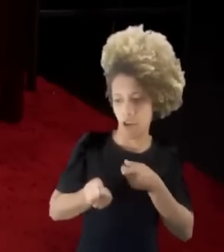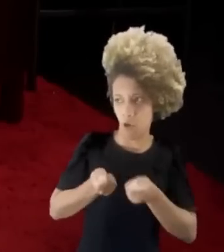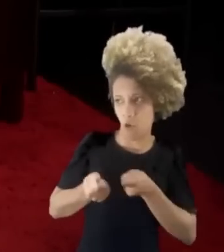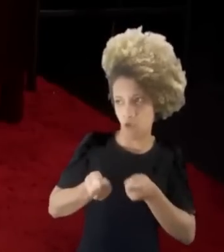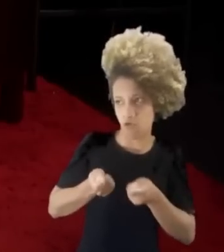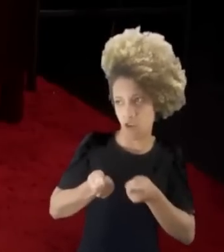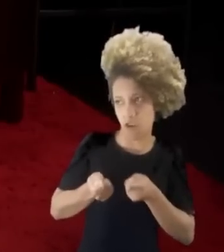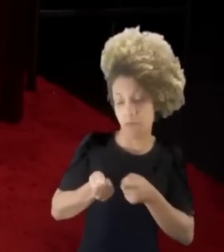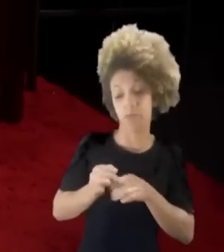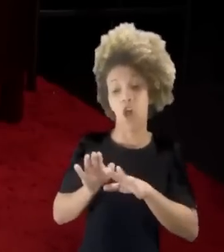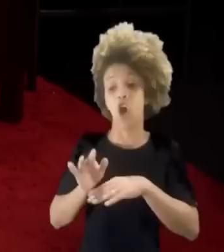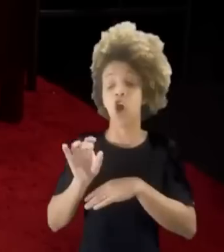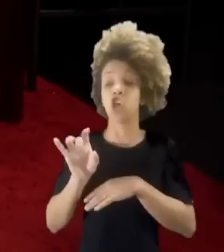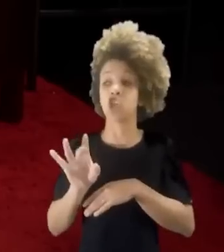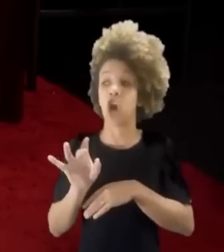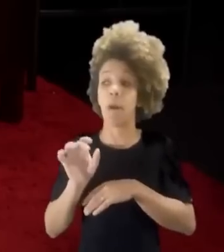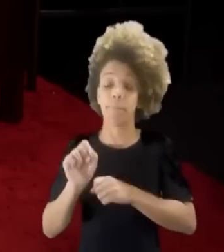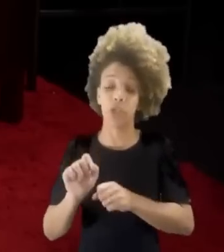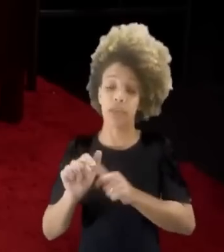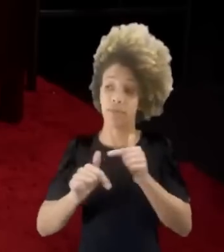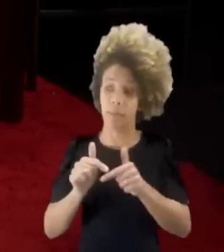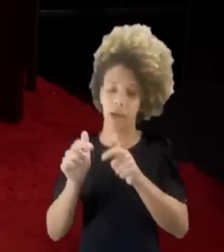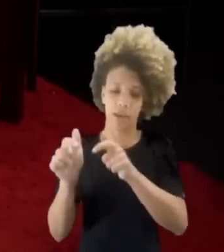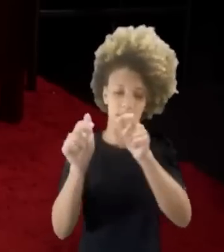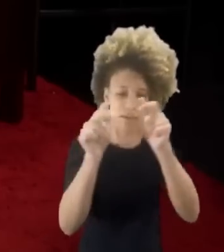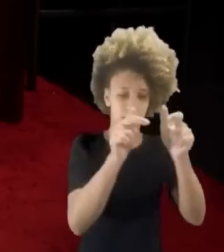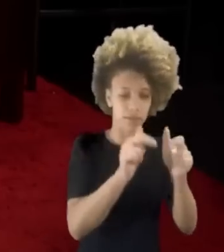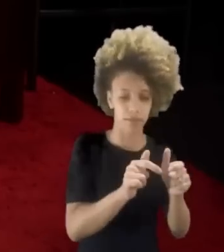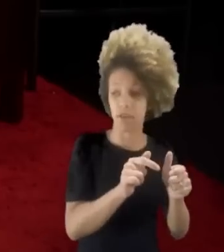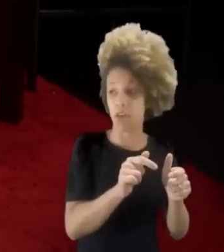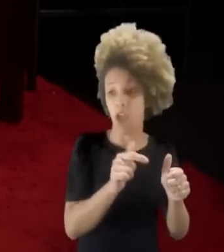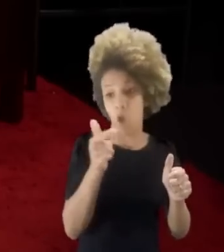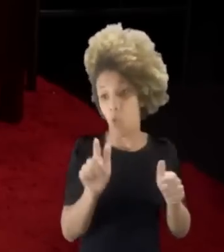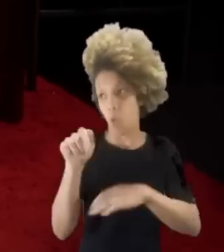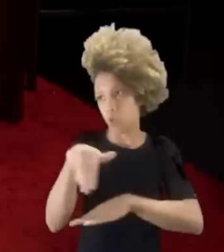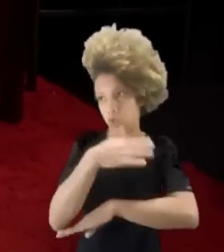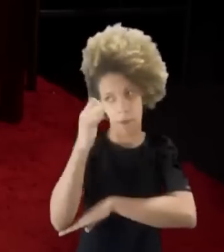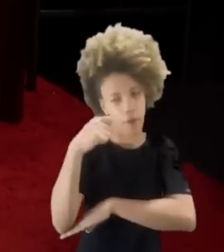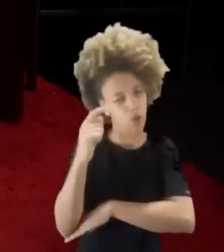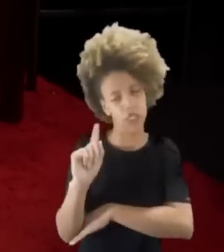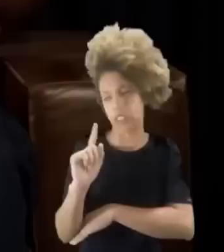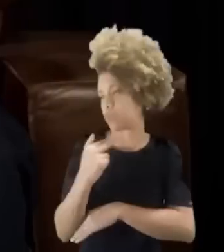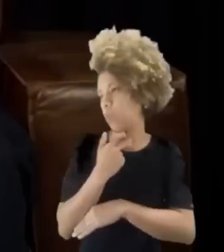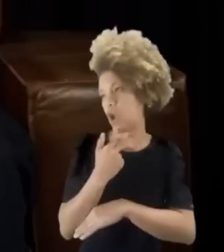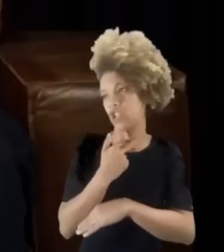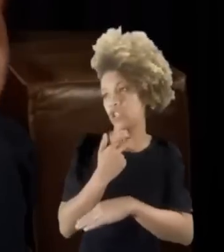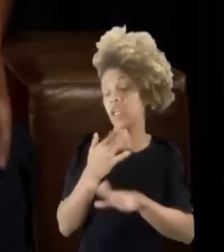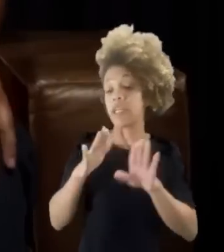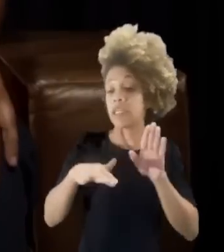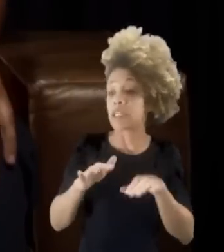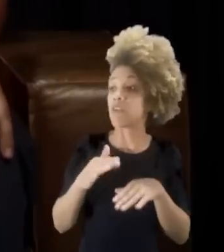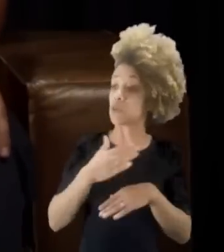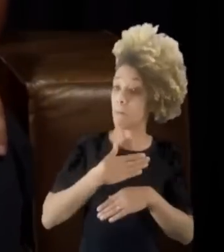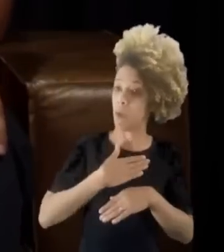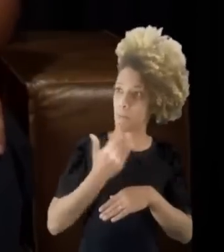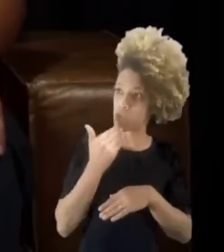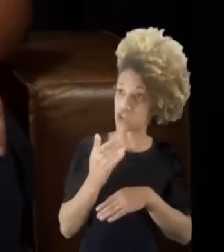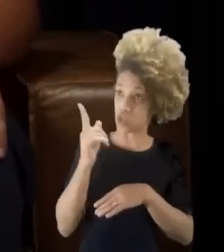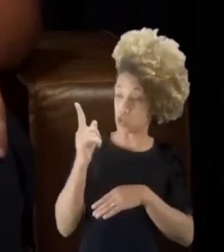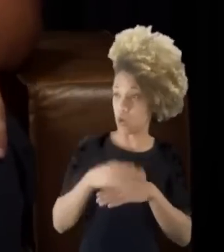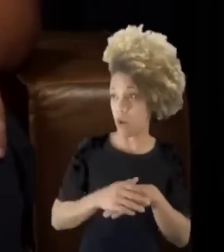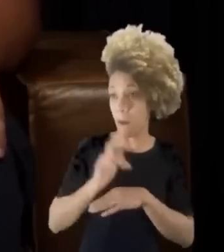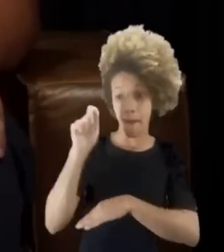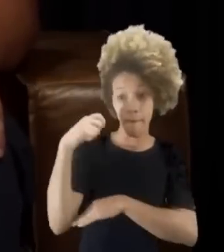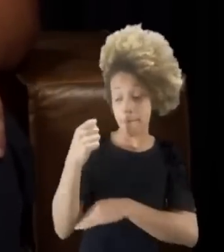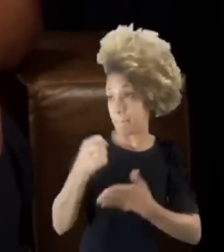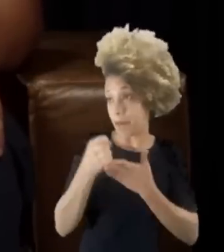então coloca fala você só vai poder trabalhar aqui aqui aqui onde tem mais pedido na Paulista você não vai poder trabalhar e muitas vezes o meu pedido tocou lá